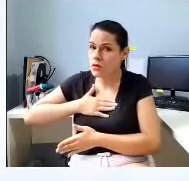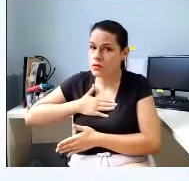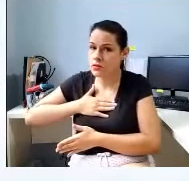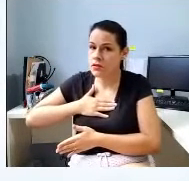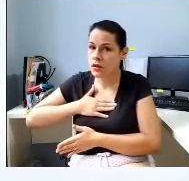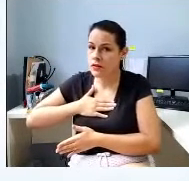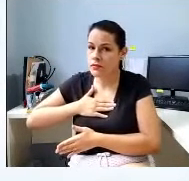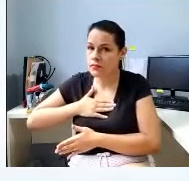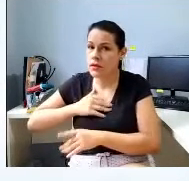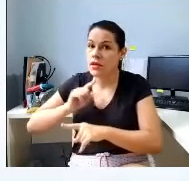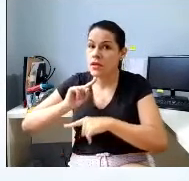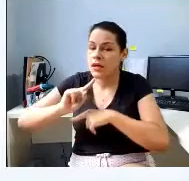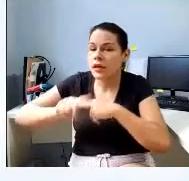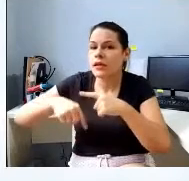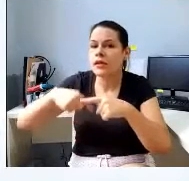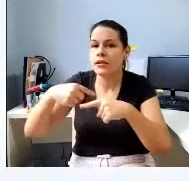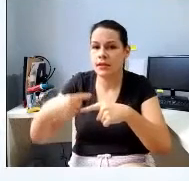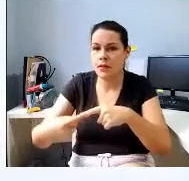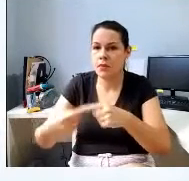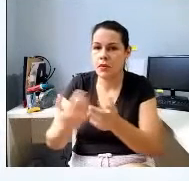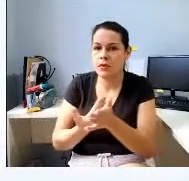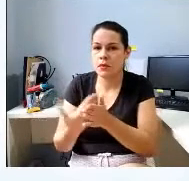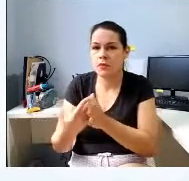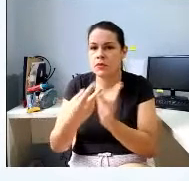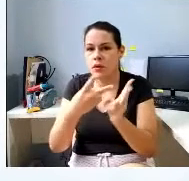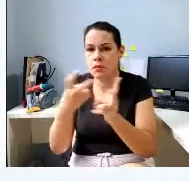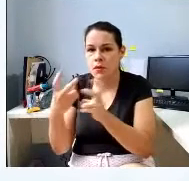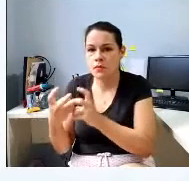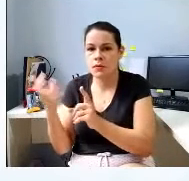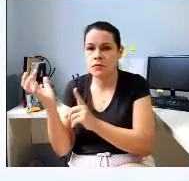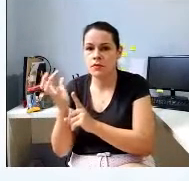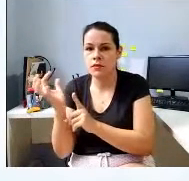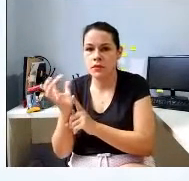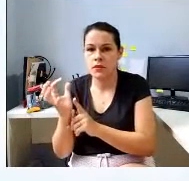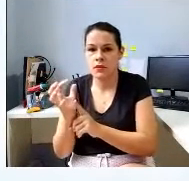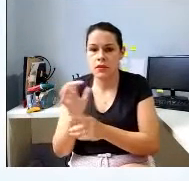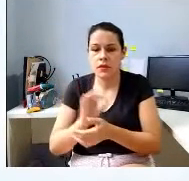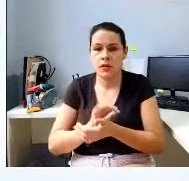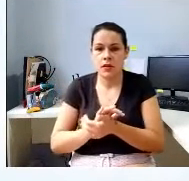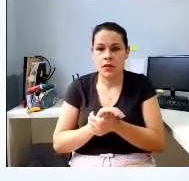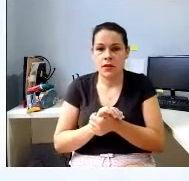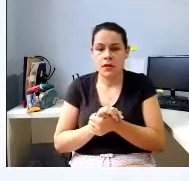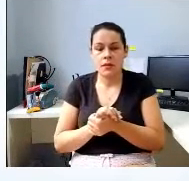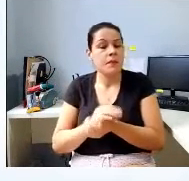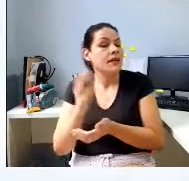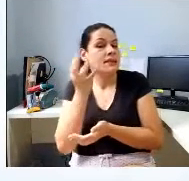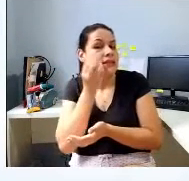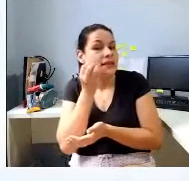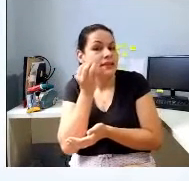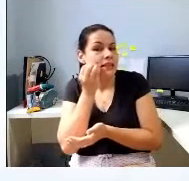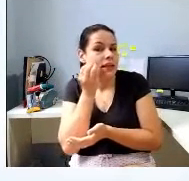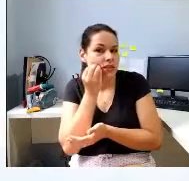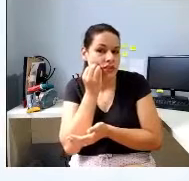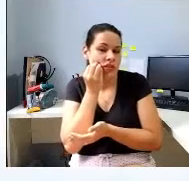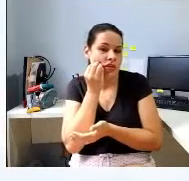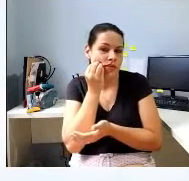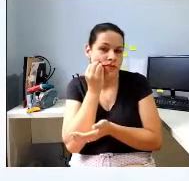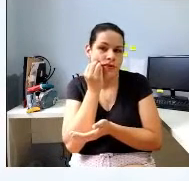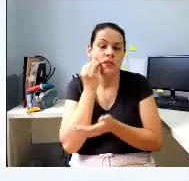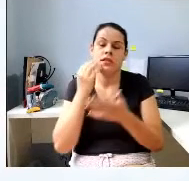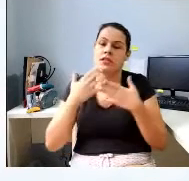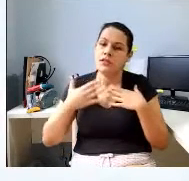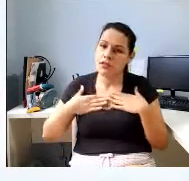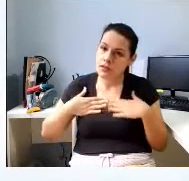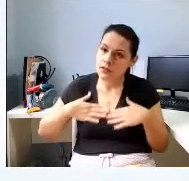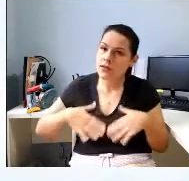trazer para o seu lado, dando uma tentativa de pacificar, de harmonizar as suas